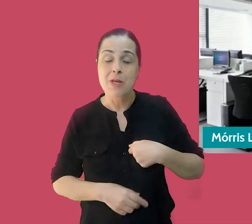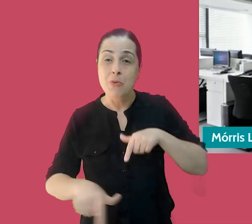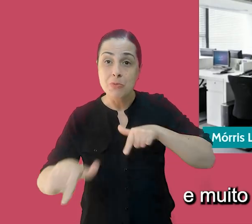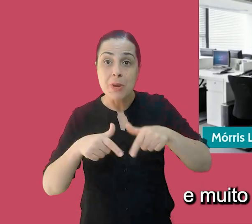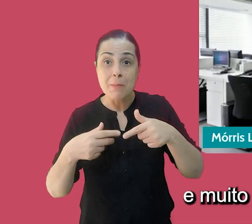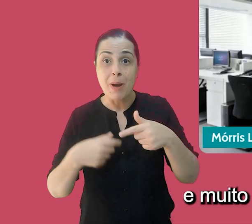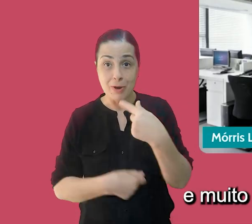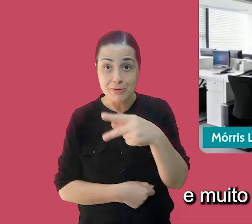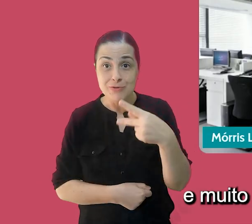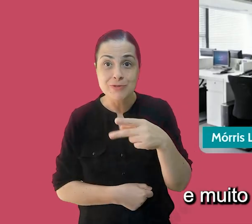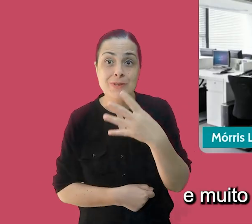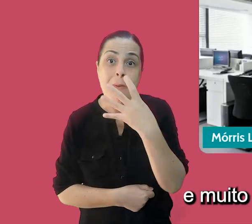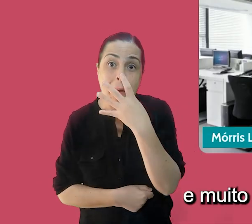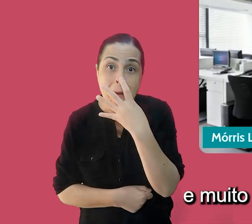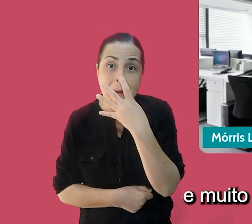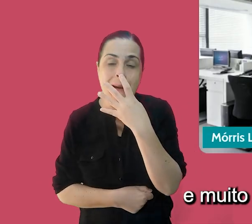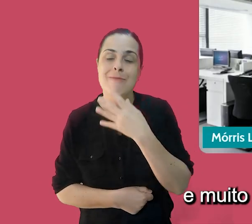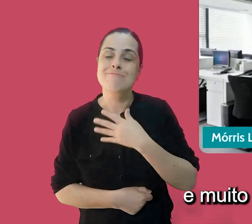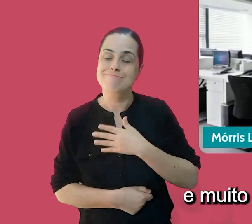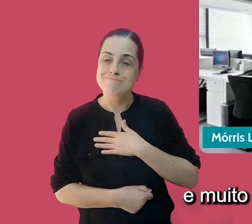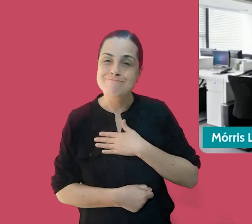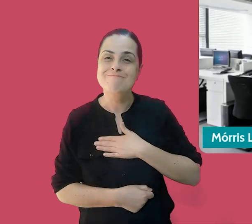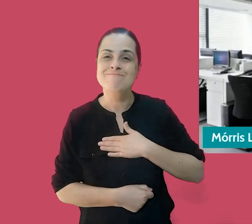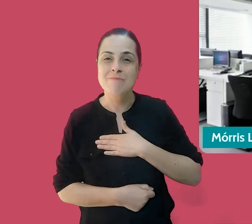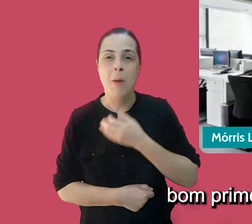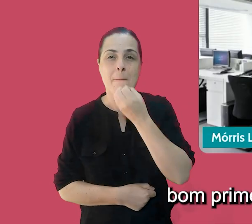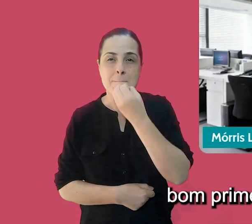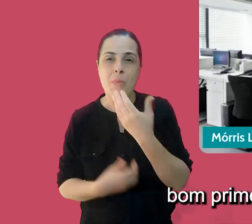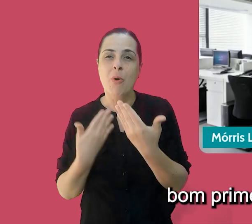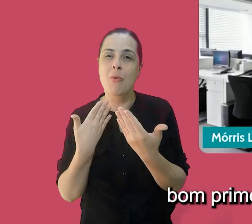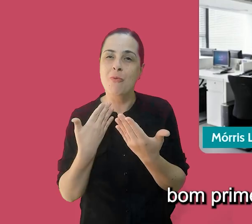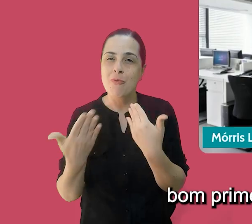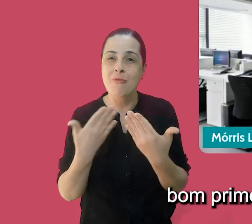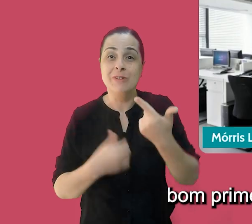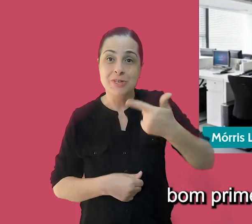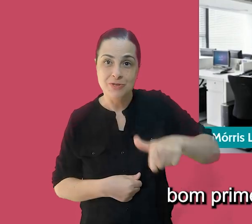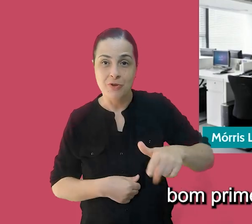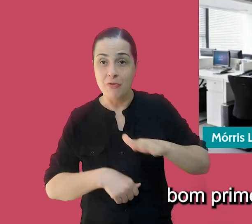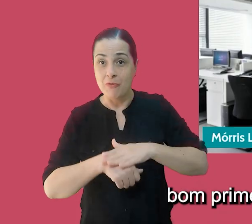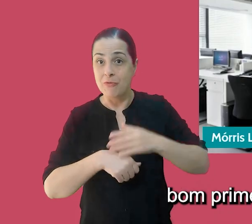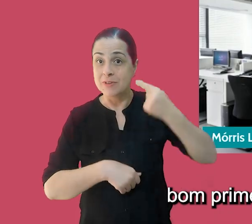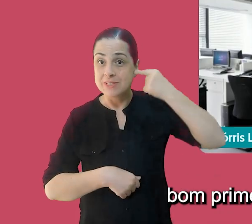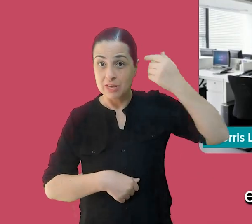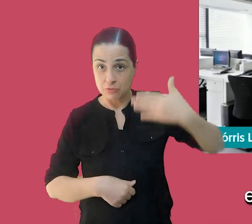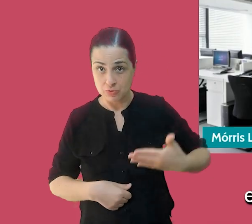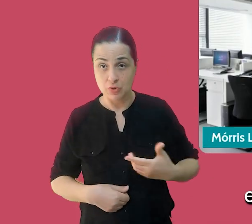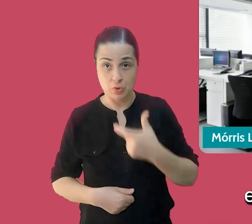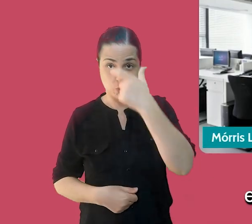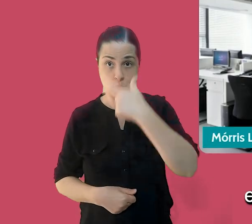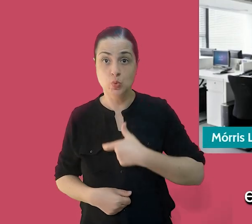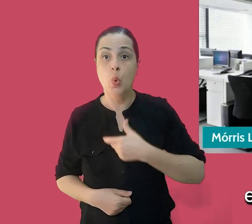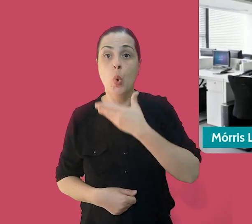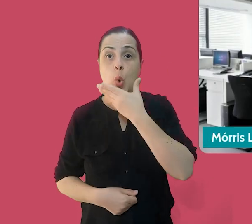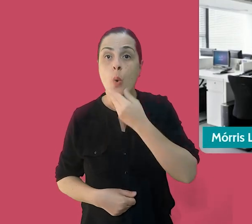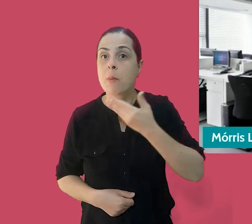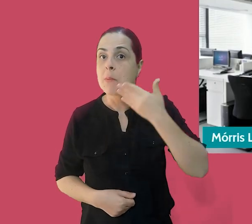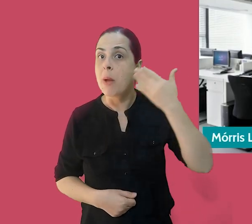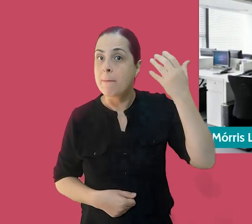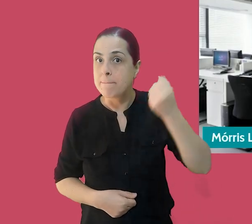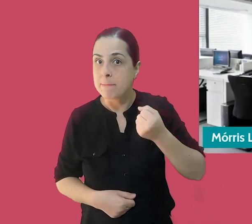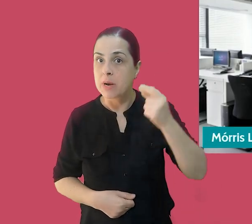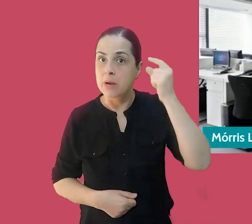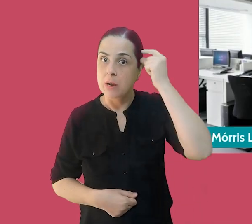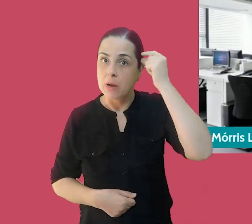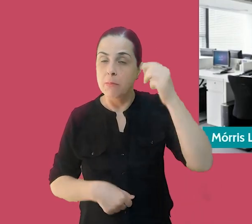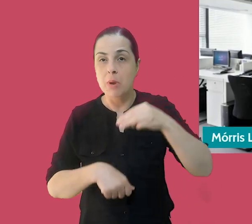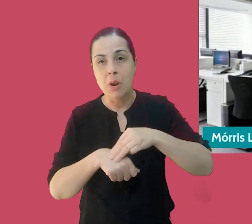vocês e muito legal a gente conversar de novo. Bom, primeiro, fazendo minha autodescrição aqui, eu sou um homem branco,